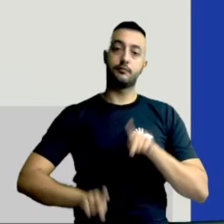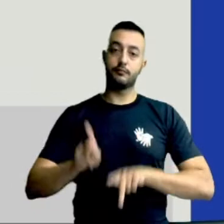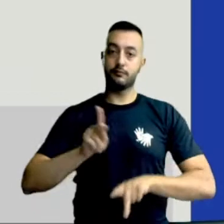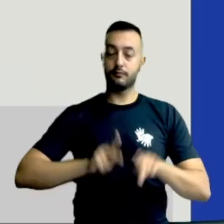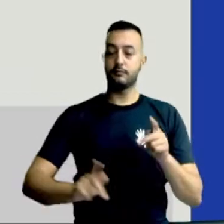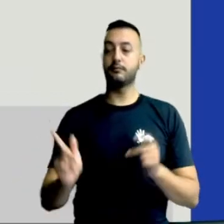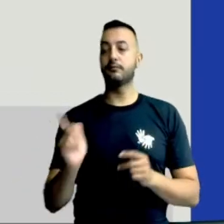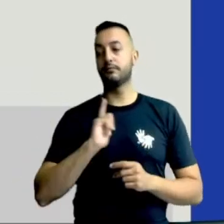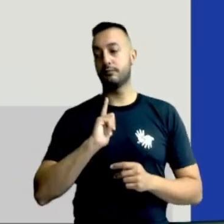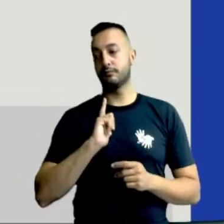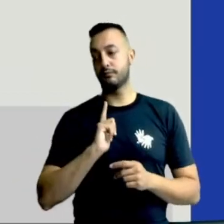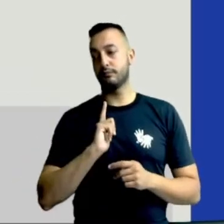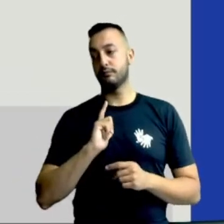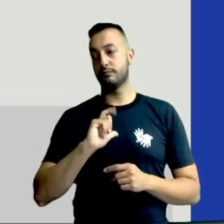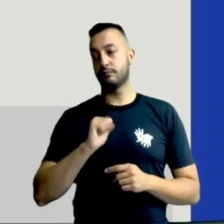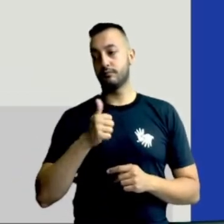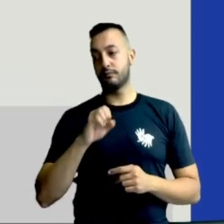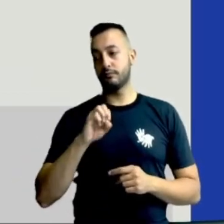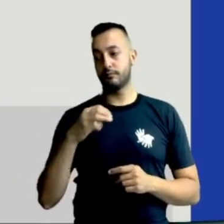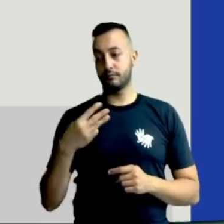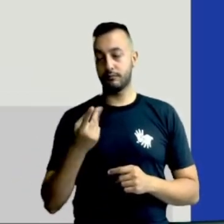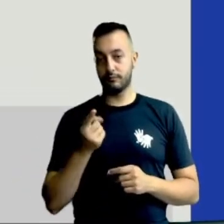população tinha